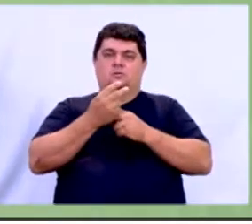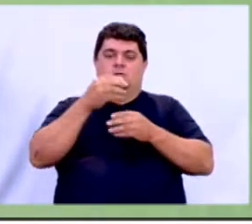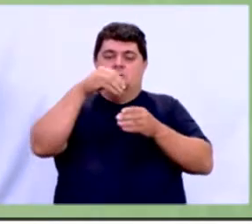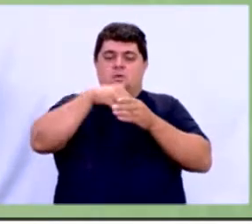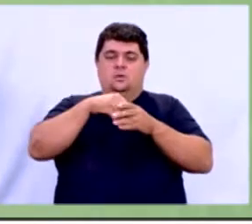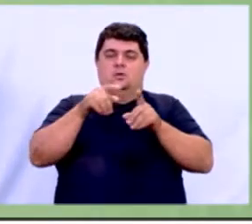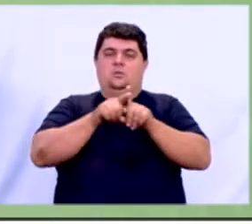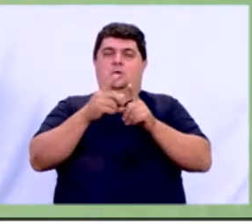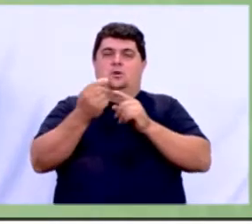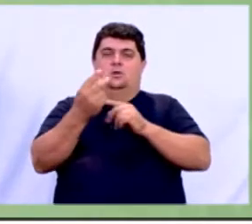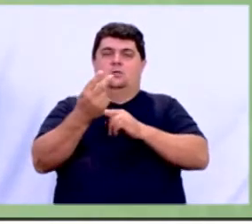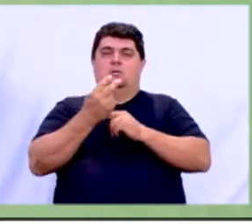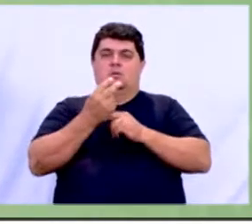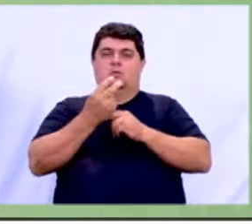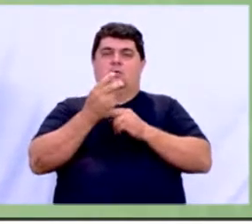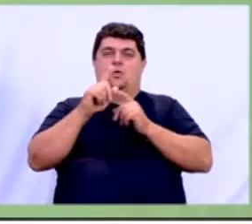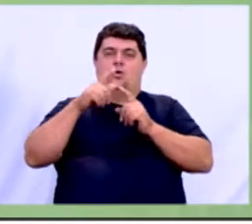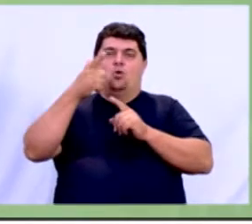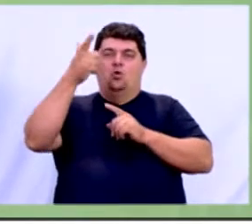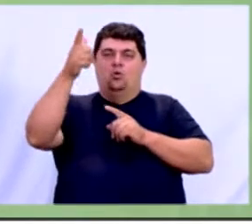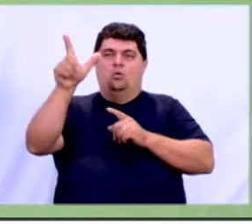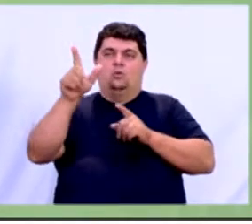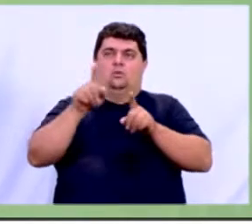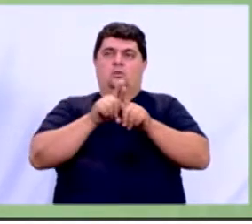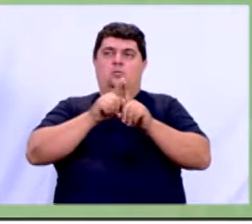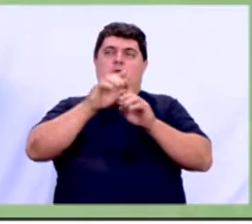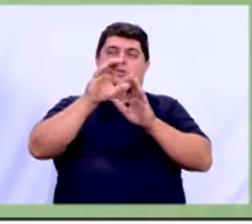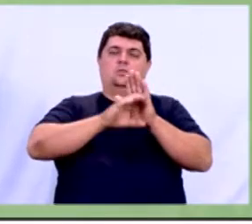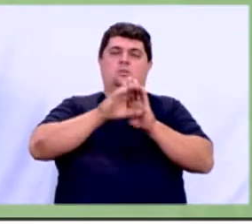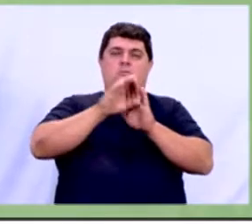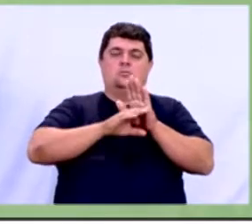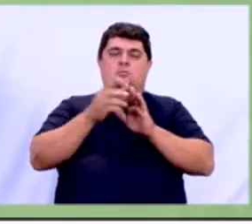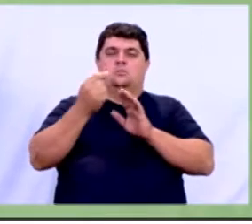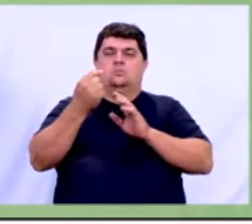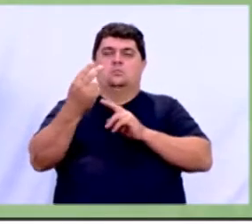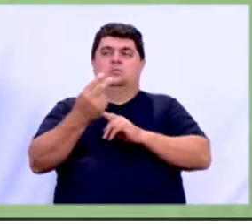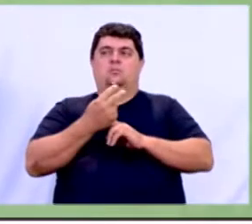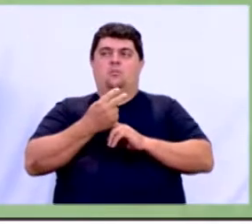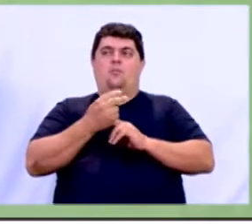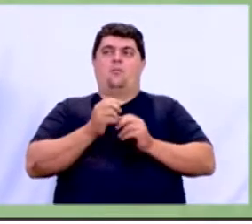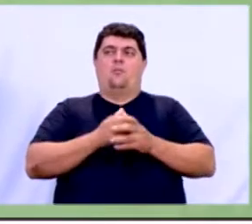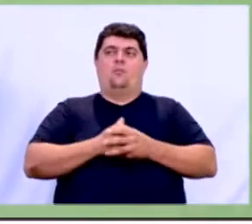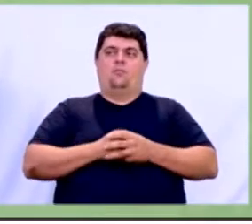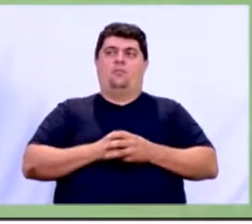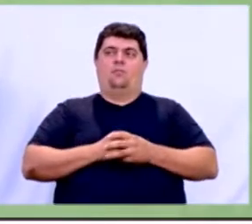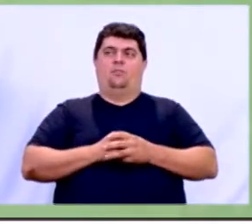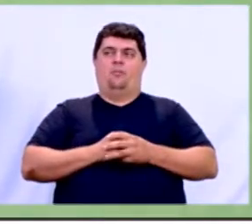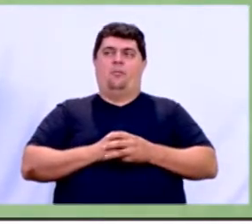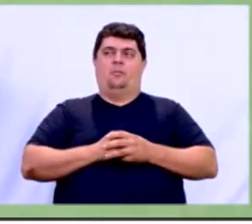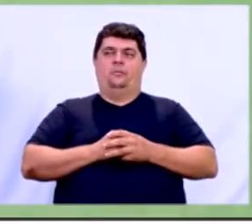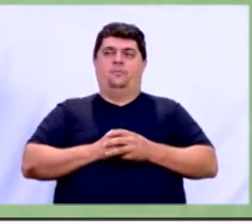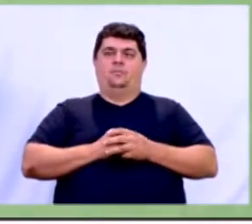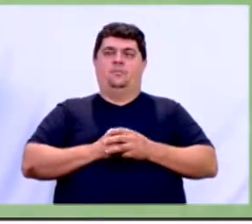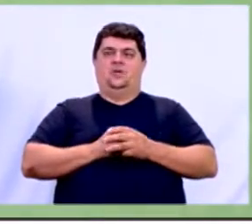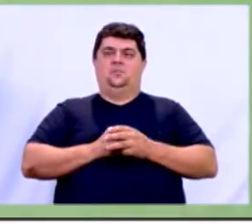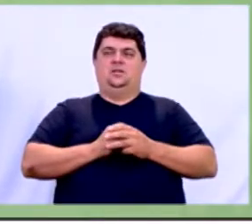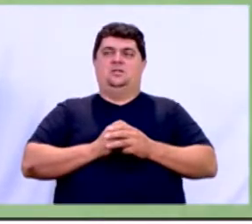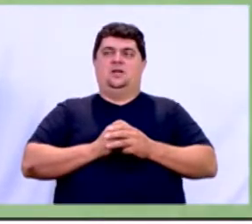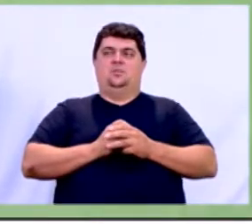financiamento externo, né? E alguns conceitos acerca de financiamento, tá? Então, vamos